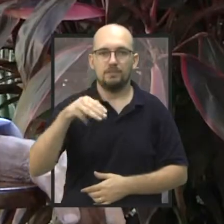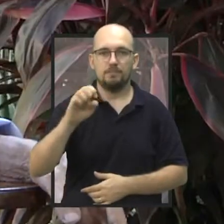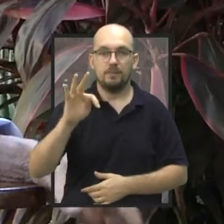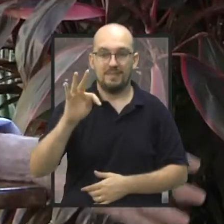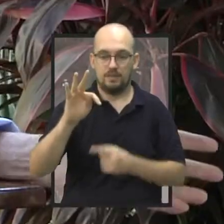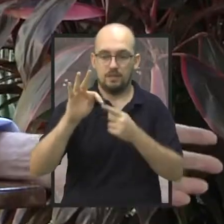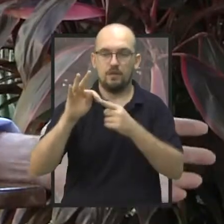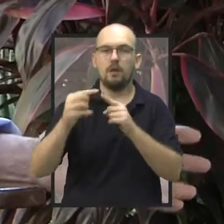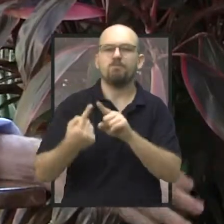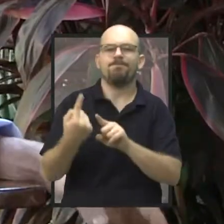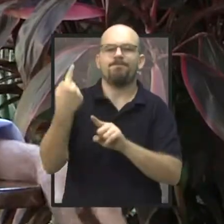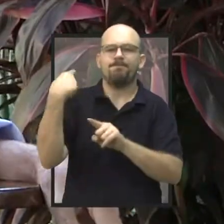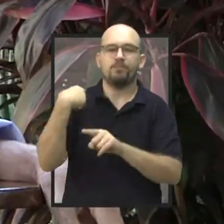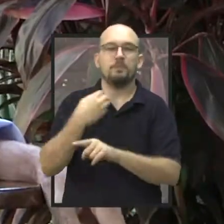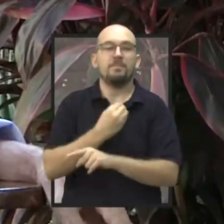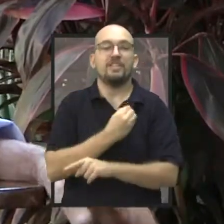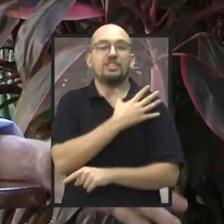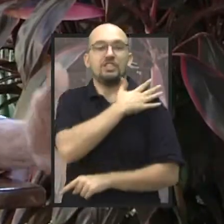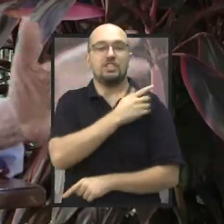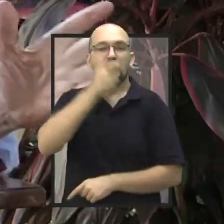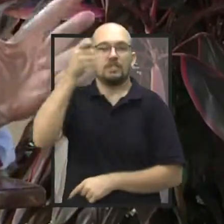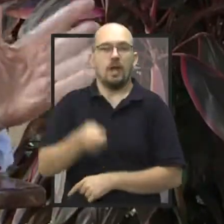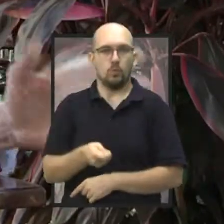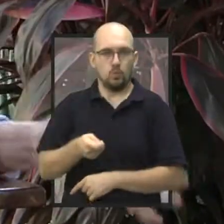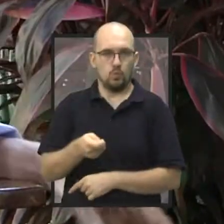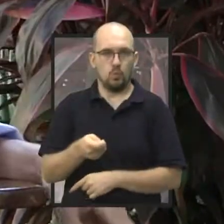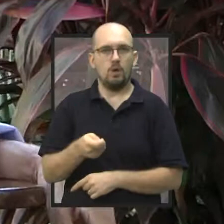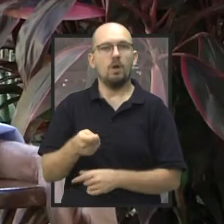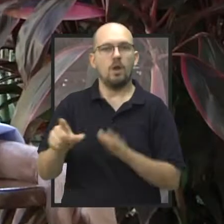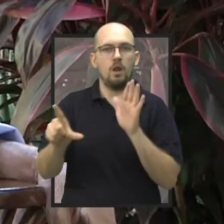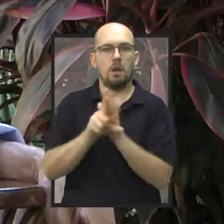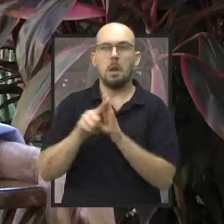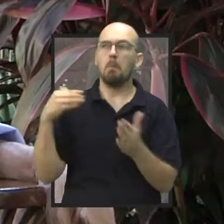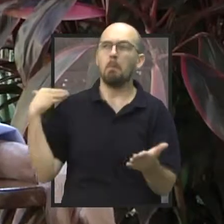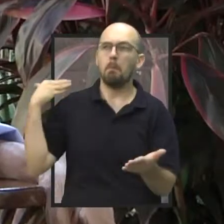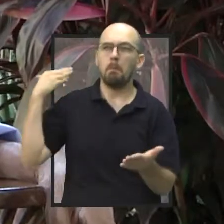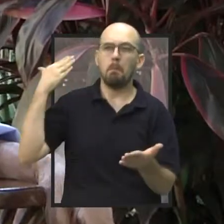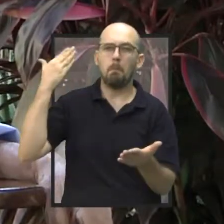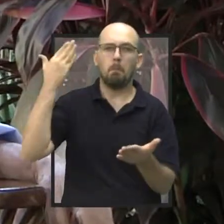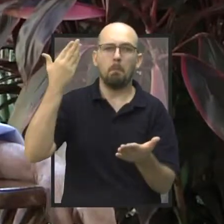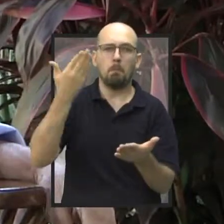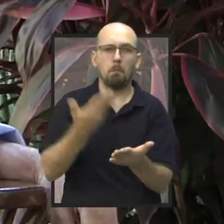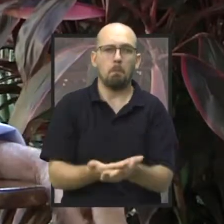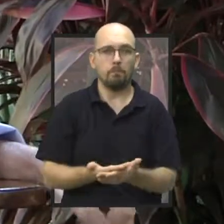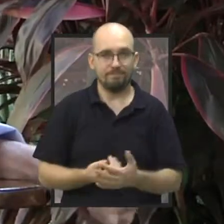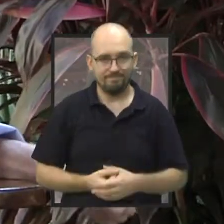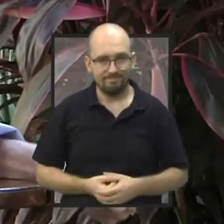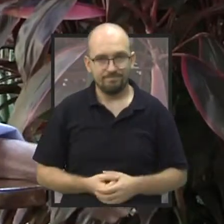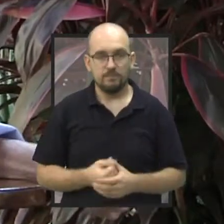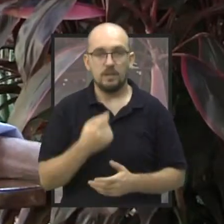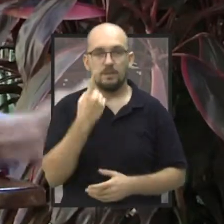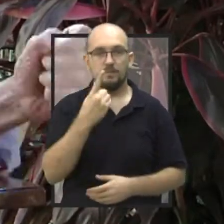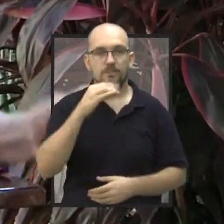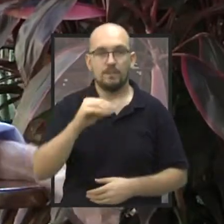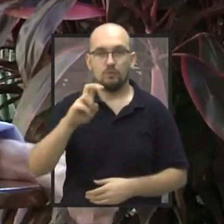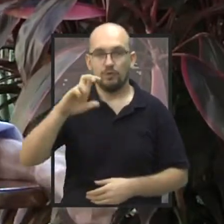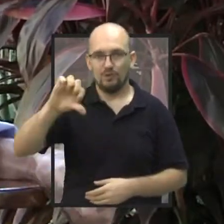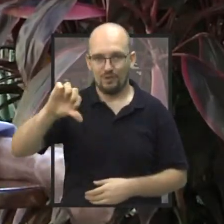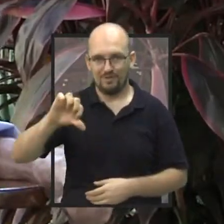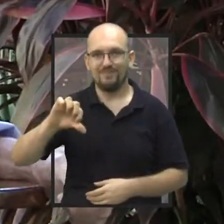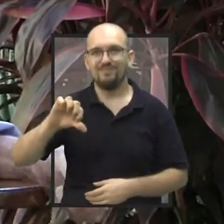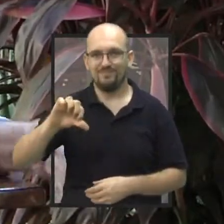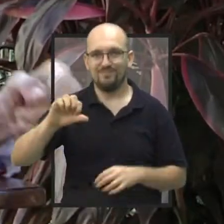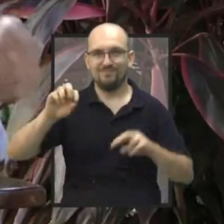foi revista pelo Supremo e está aí em vigor, 1059. O